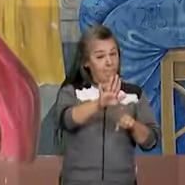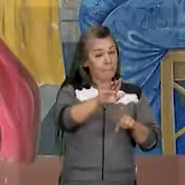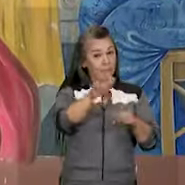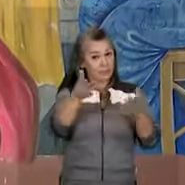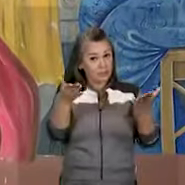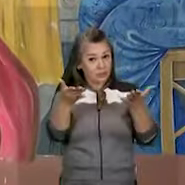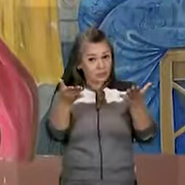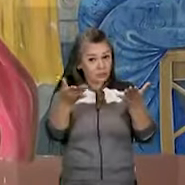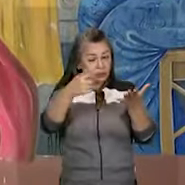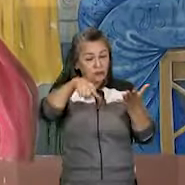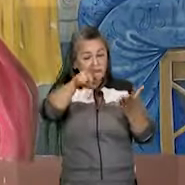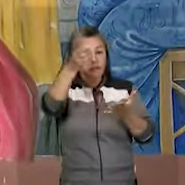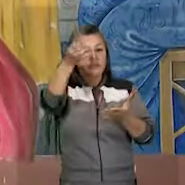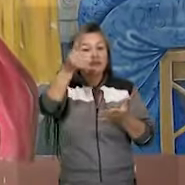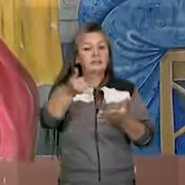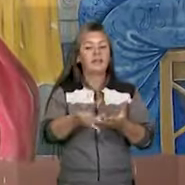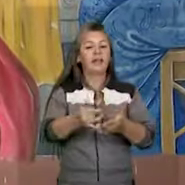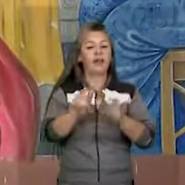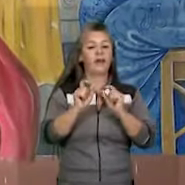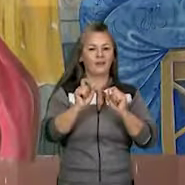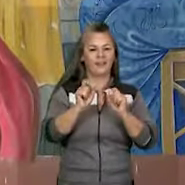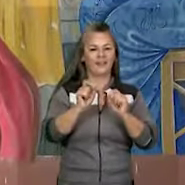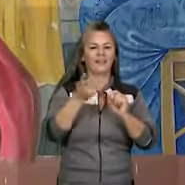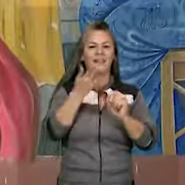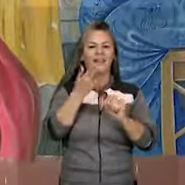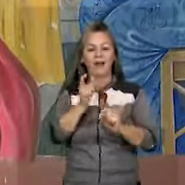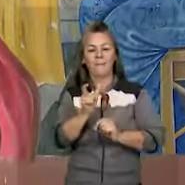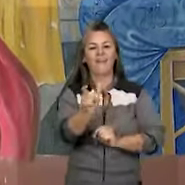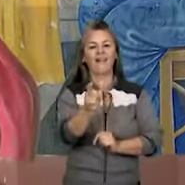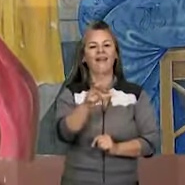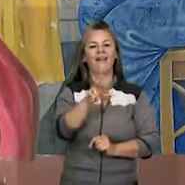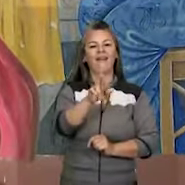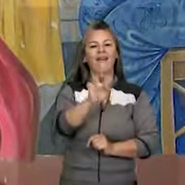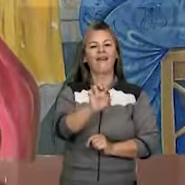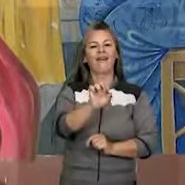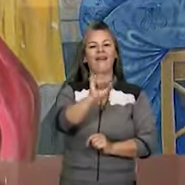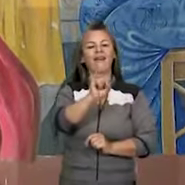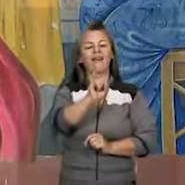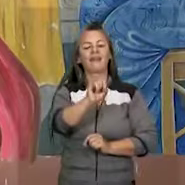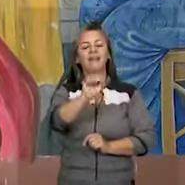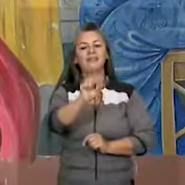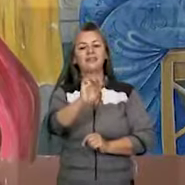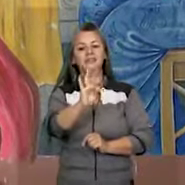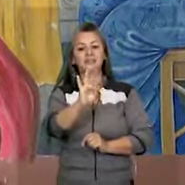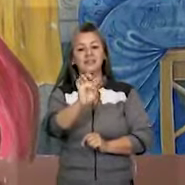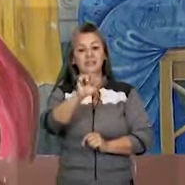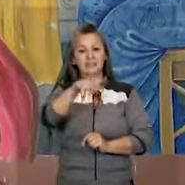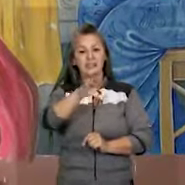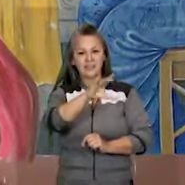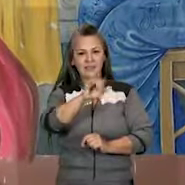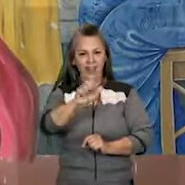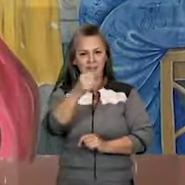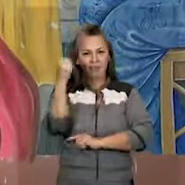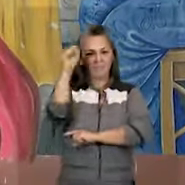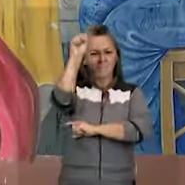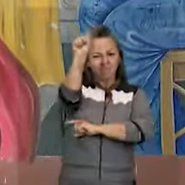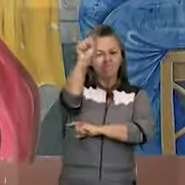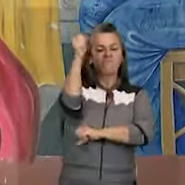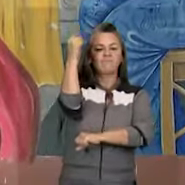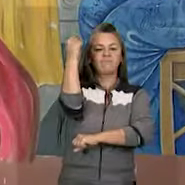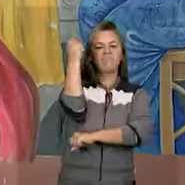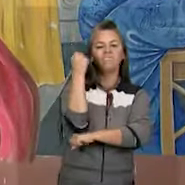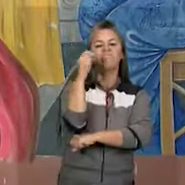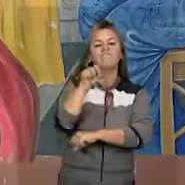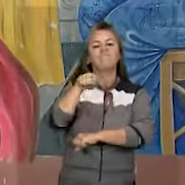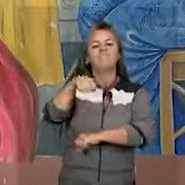vale ressaltar que a gente, quando fala de resistência escrava, a gente lembra muito da questão do negro, da negra, porque